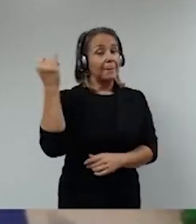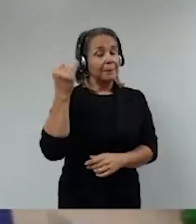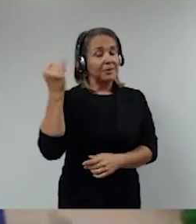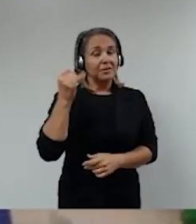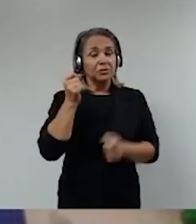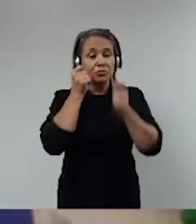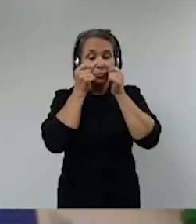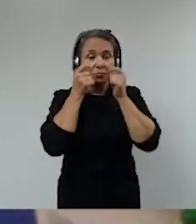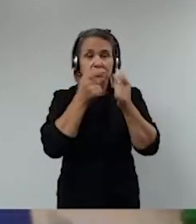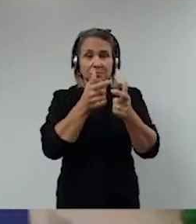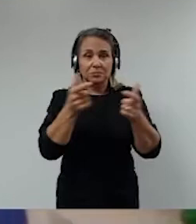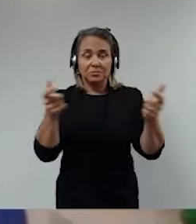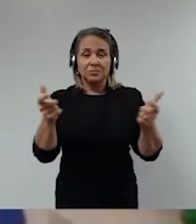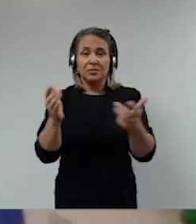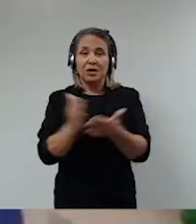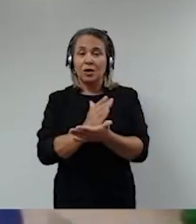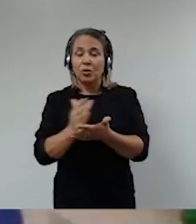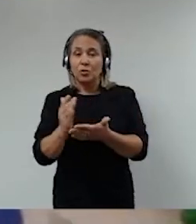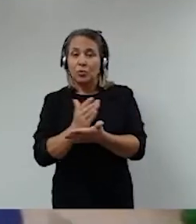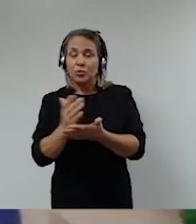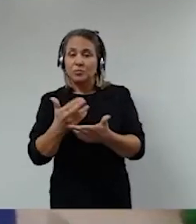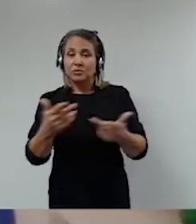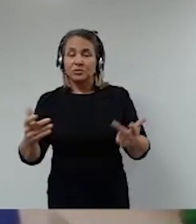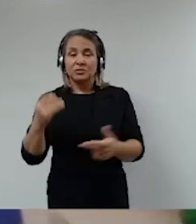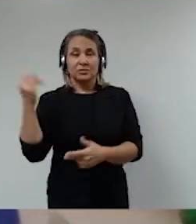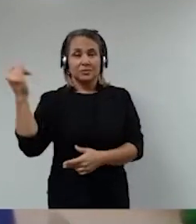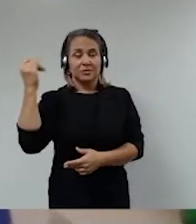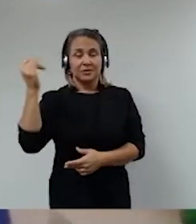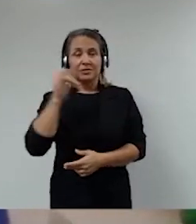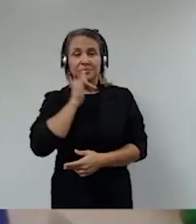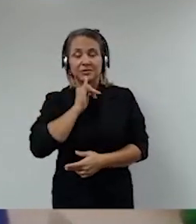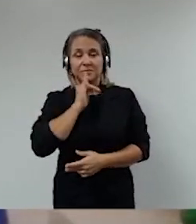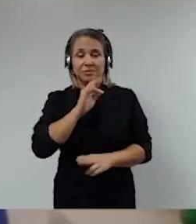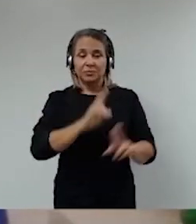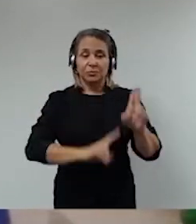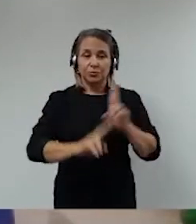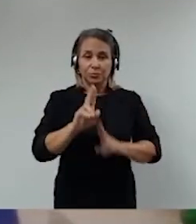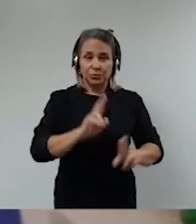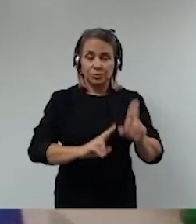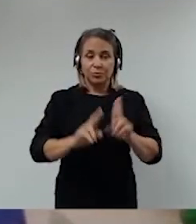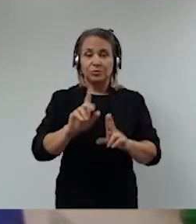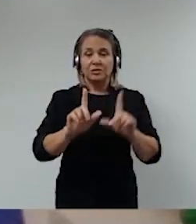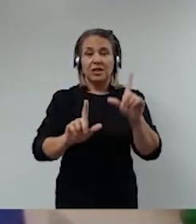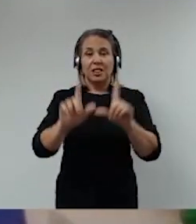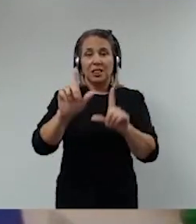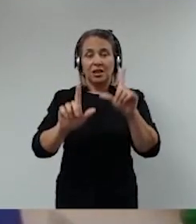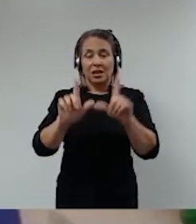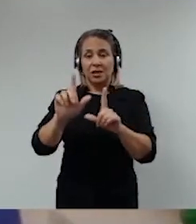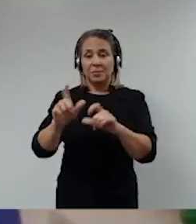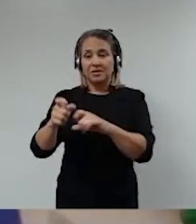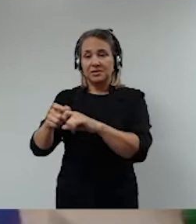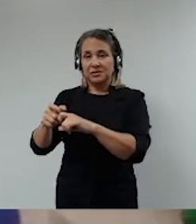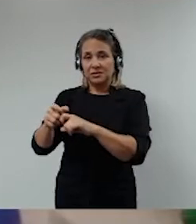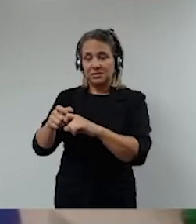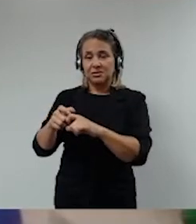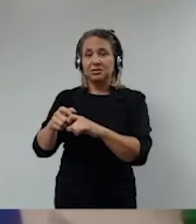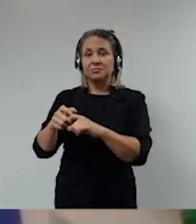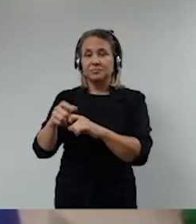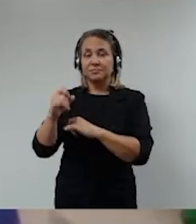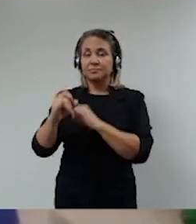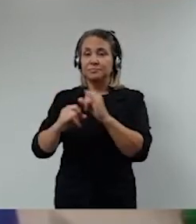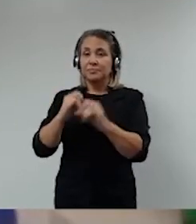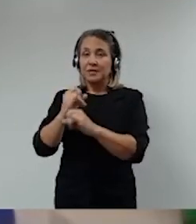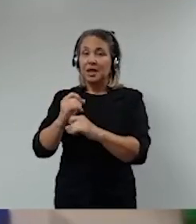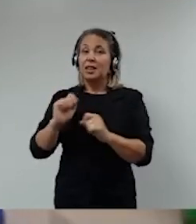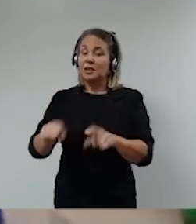observar as repercussões legais acerca do uso da telemedicina. Dentre elas, a confiabilidade da